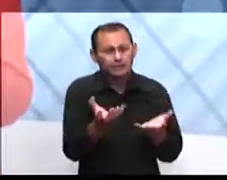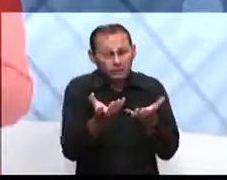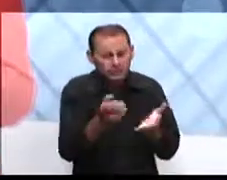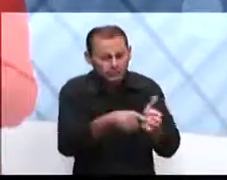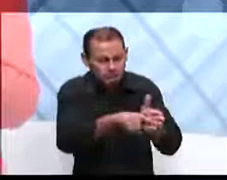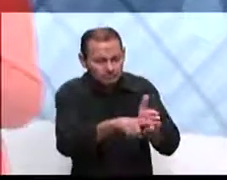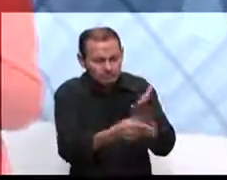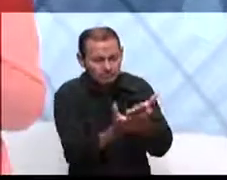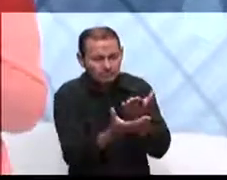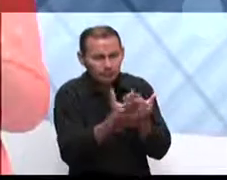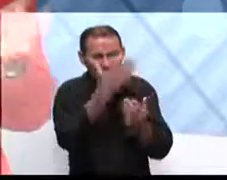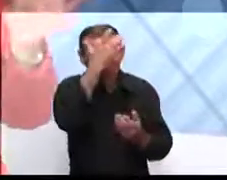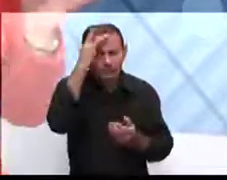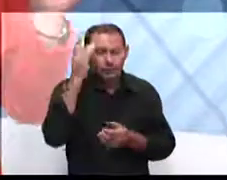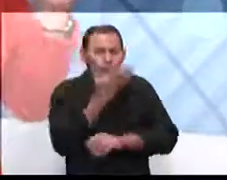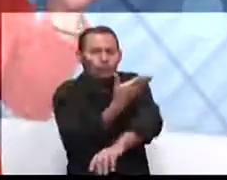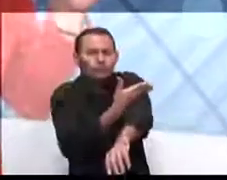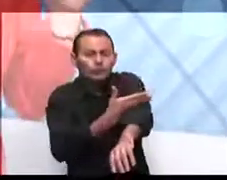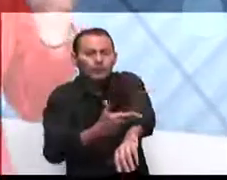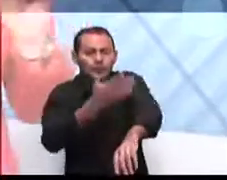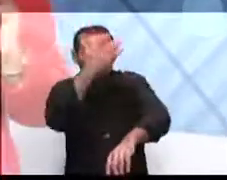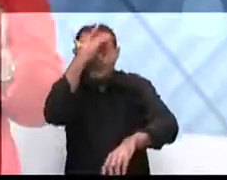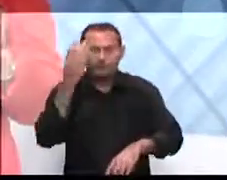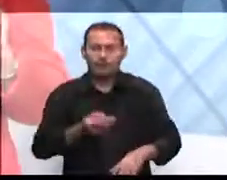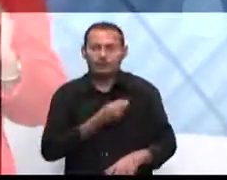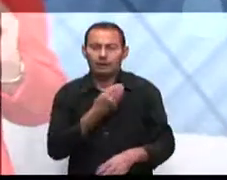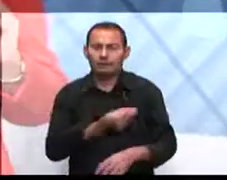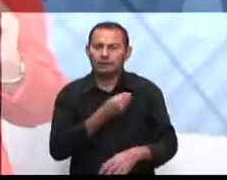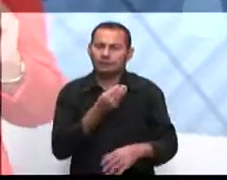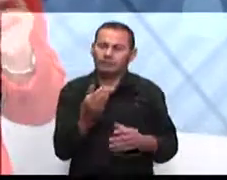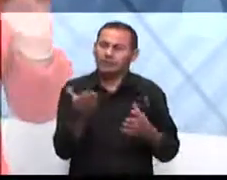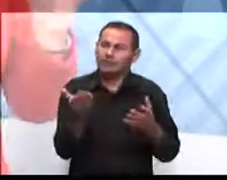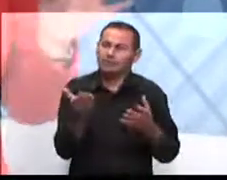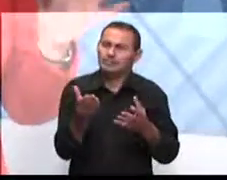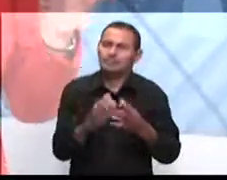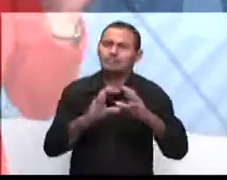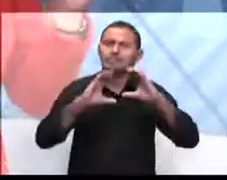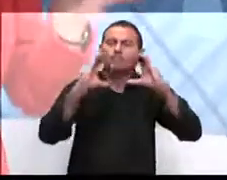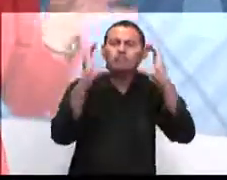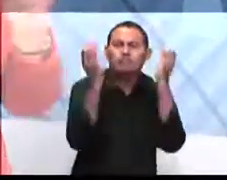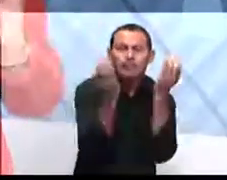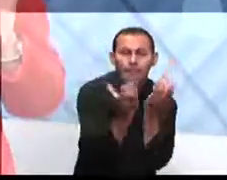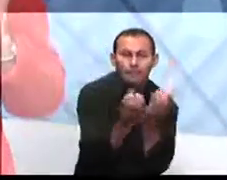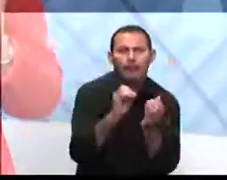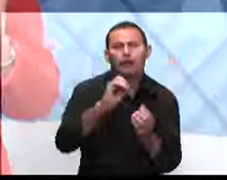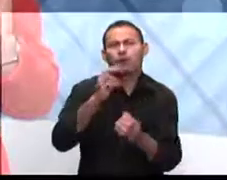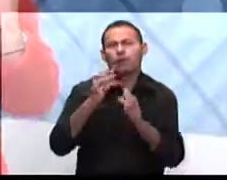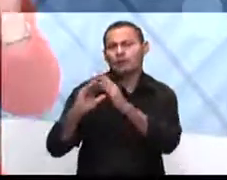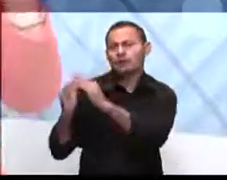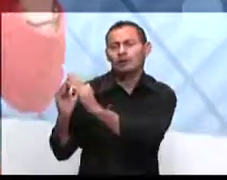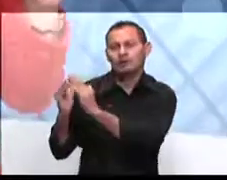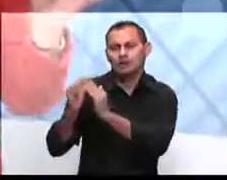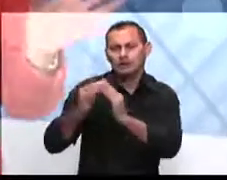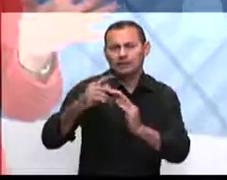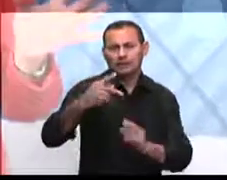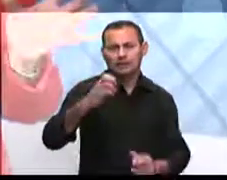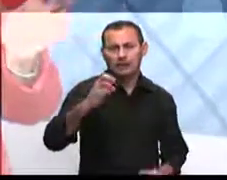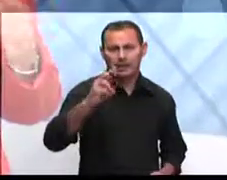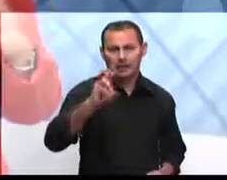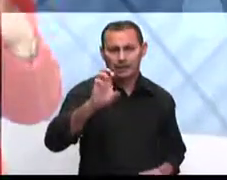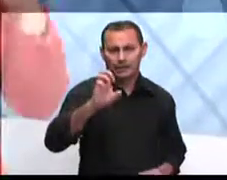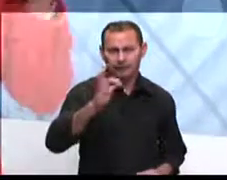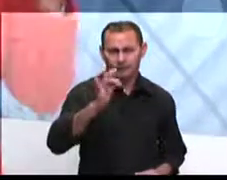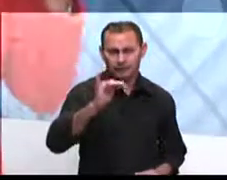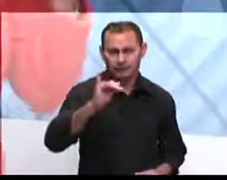pesquisar as pessoas, o hábito das pessoas que moram em comunidade ou periferia, né? Então, vão lá as